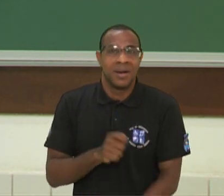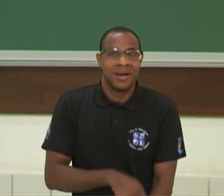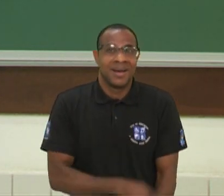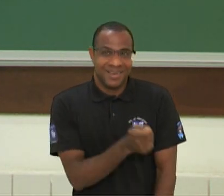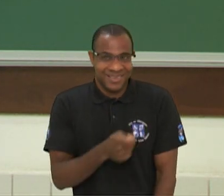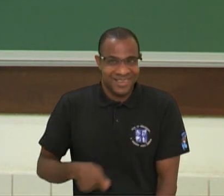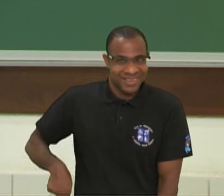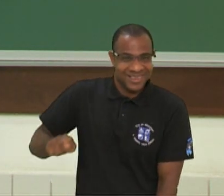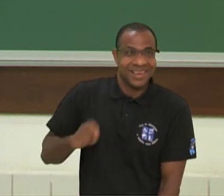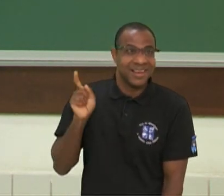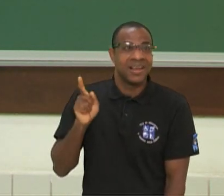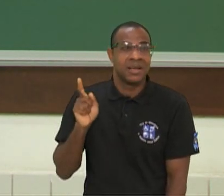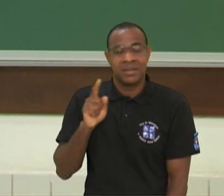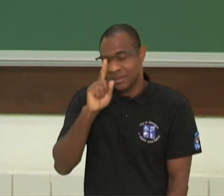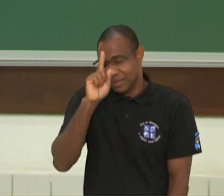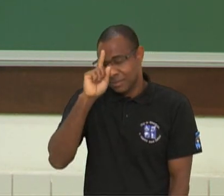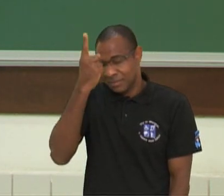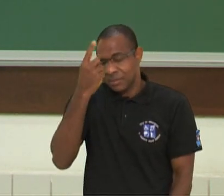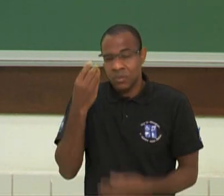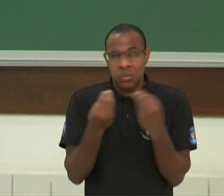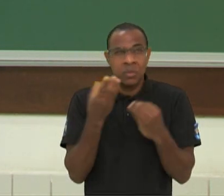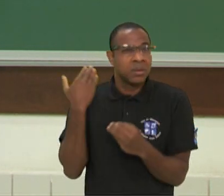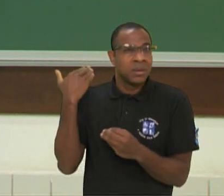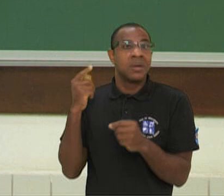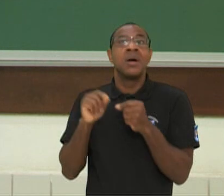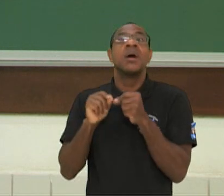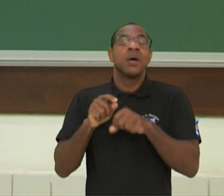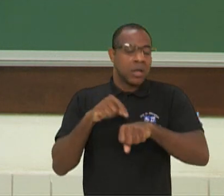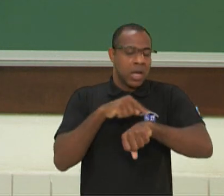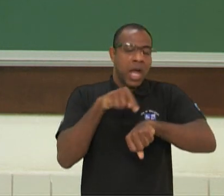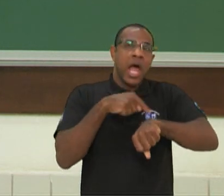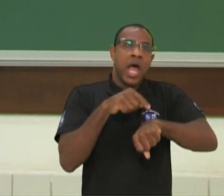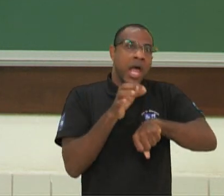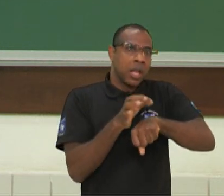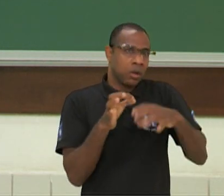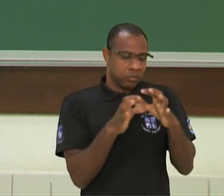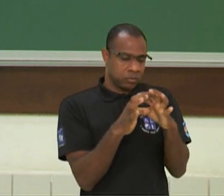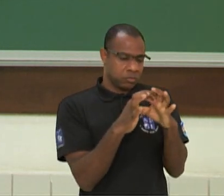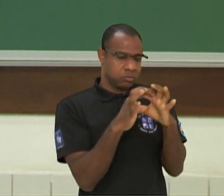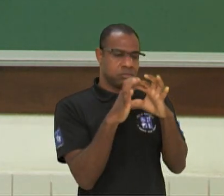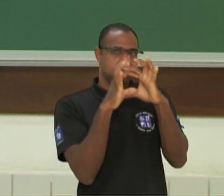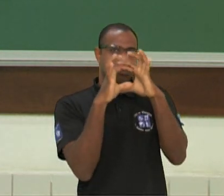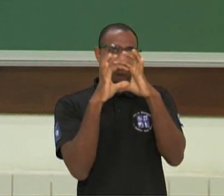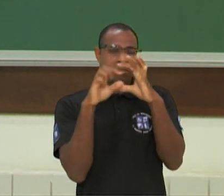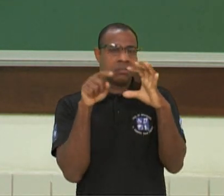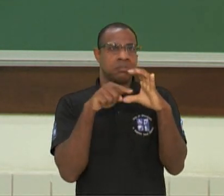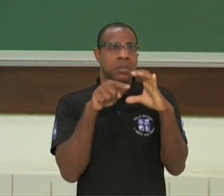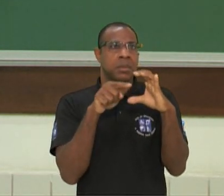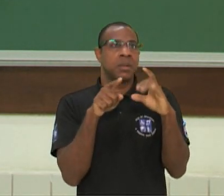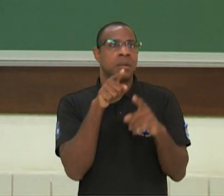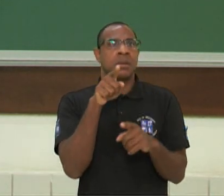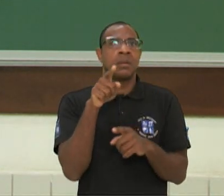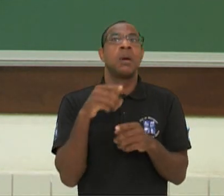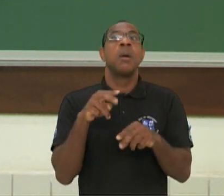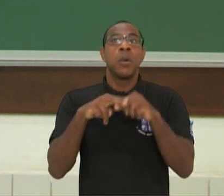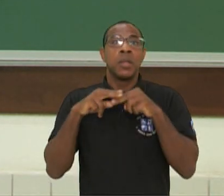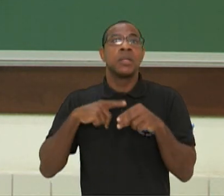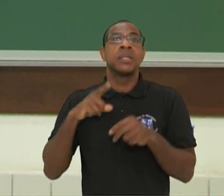uma ideia de fazer essa contagem o relógio. E é por isso que a gente tem esse desenho do relógio aqui no nosso